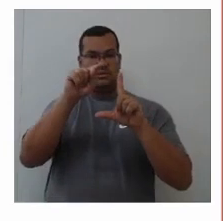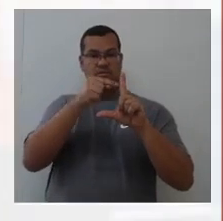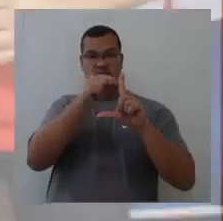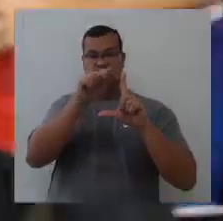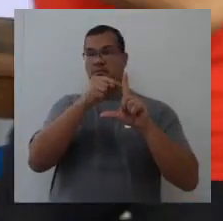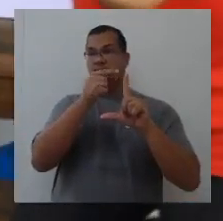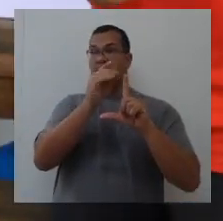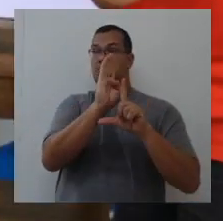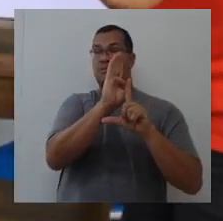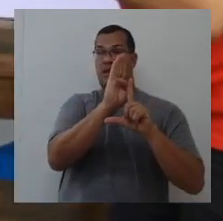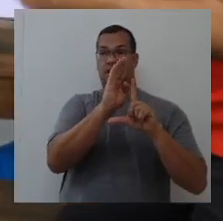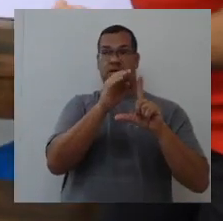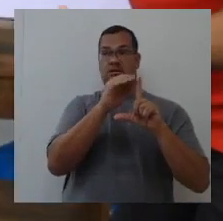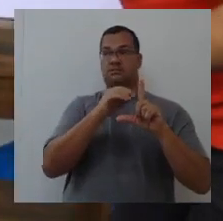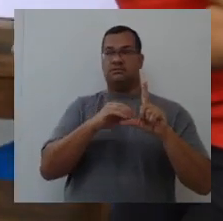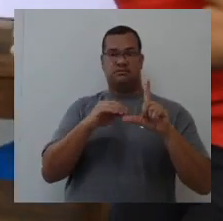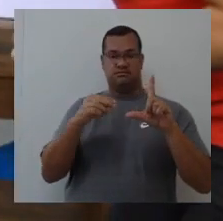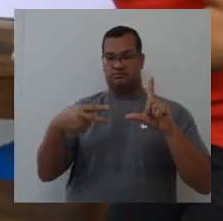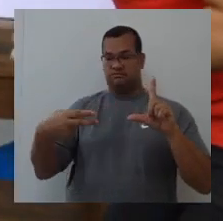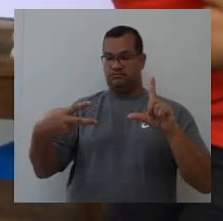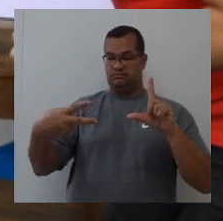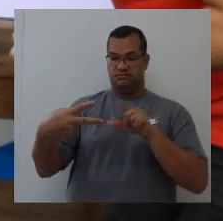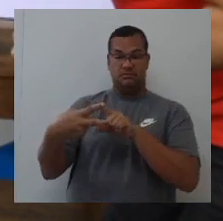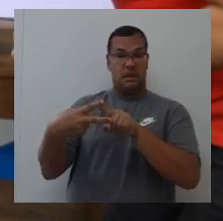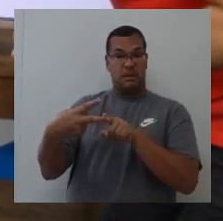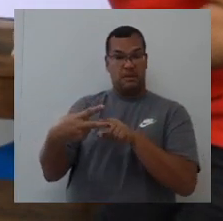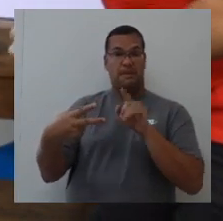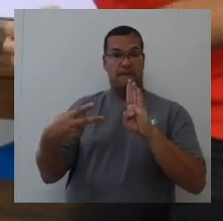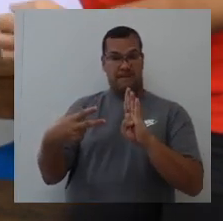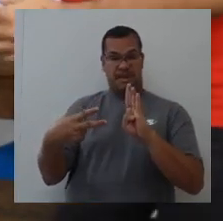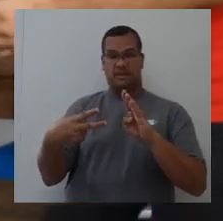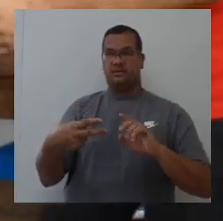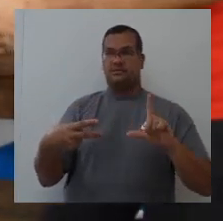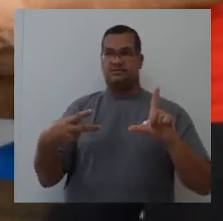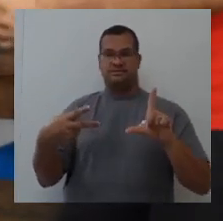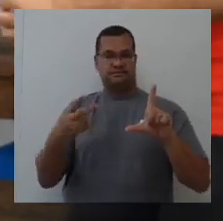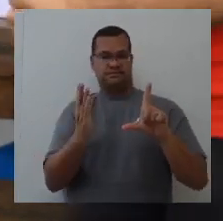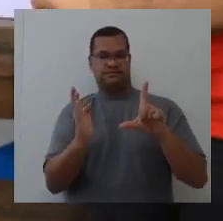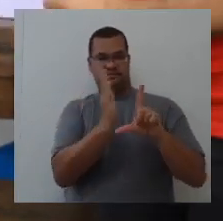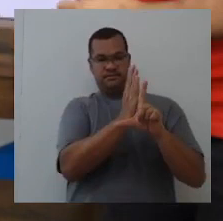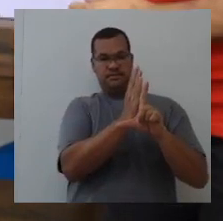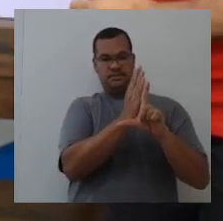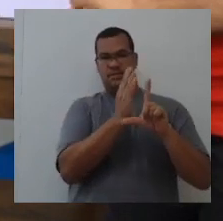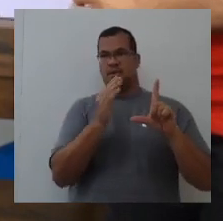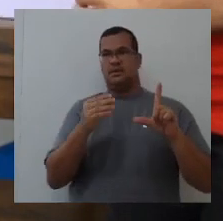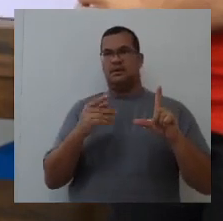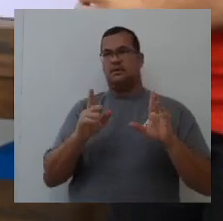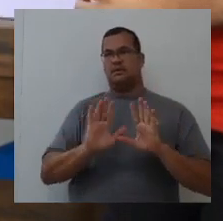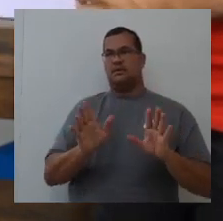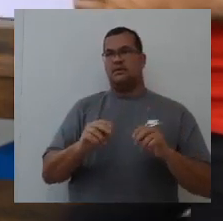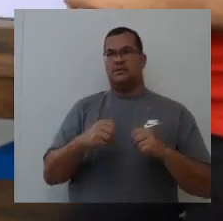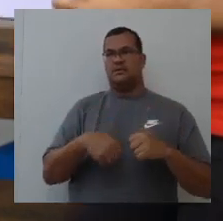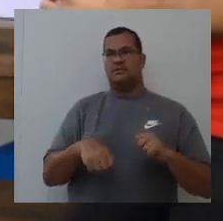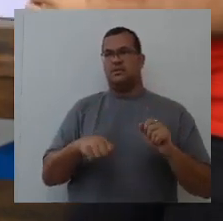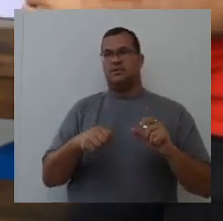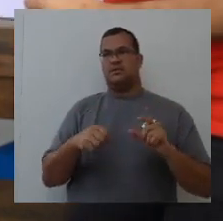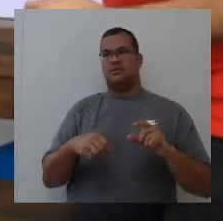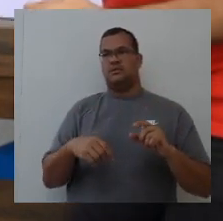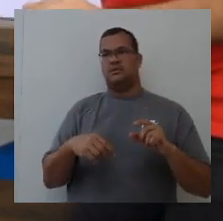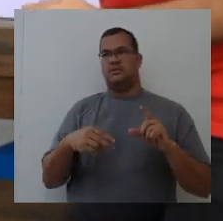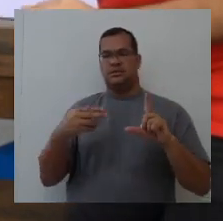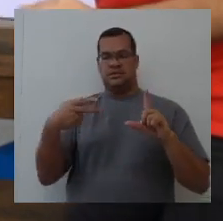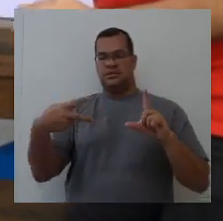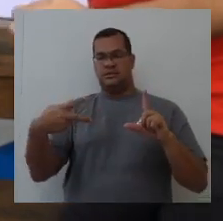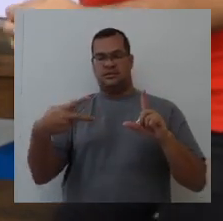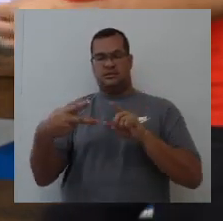aqui. O ângulo B, ele tem na frente dele um cateto oposto, que dessa vez agora não me importa, tá certo? Eu vou fazer a relação